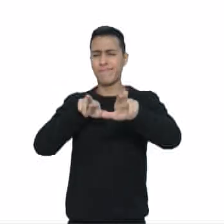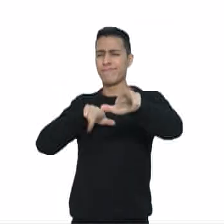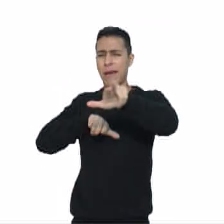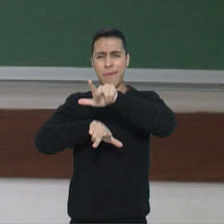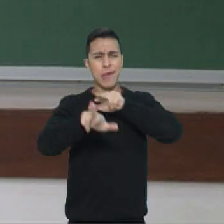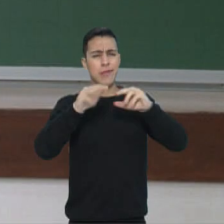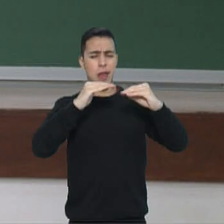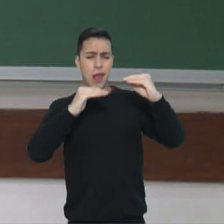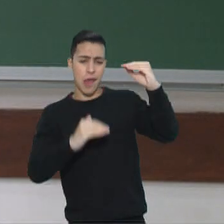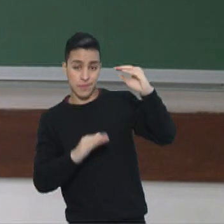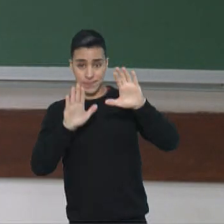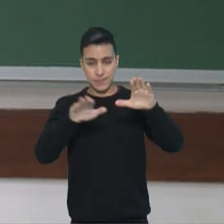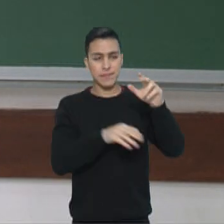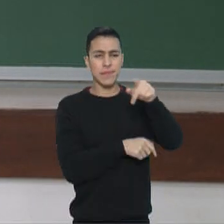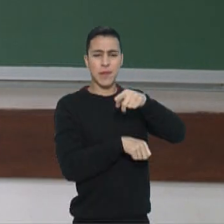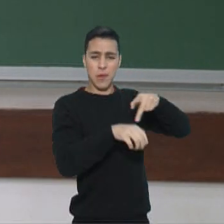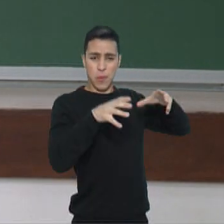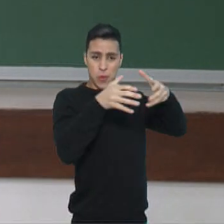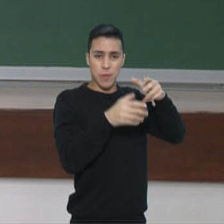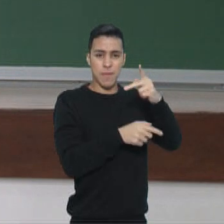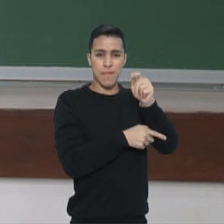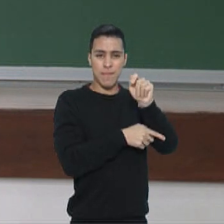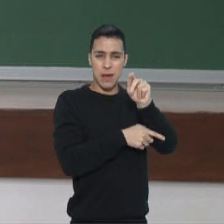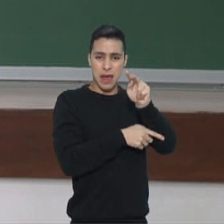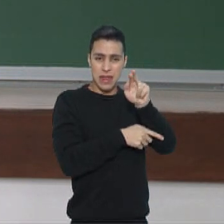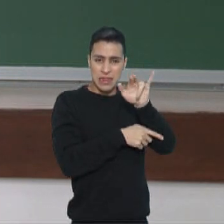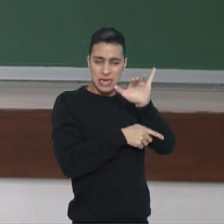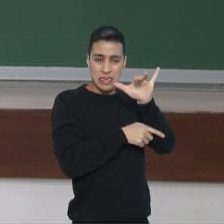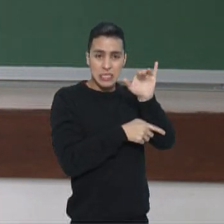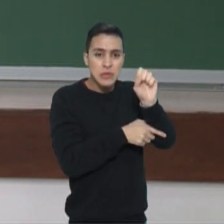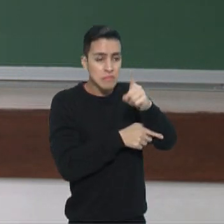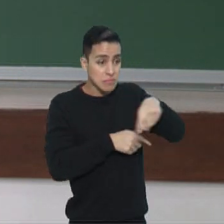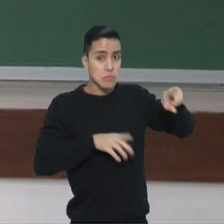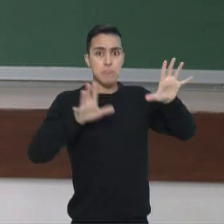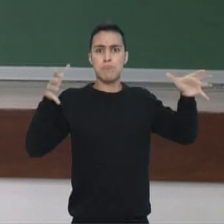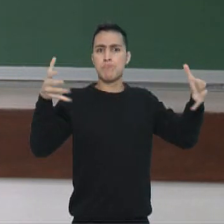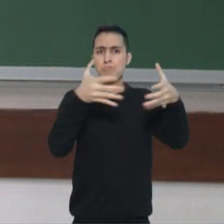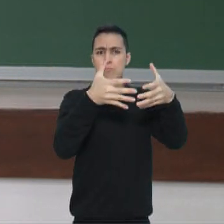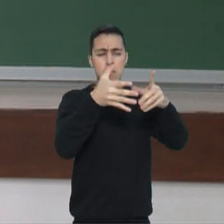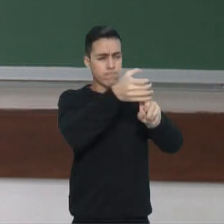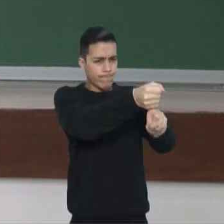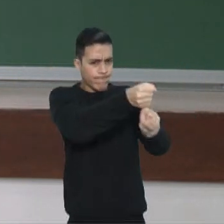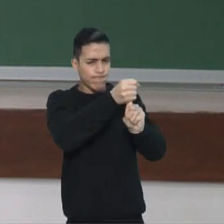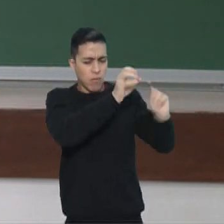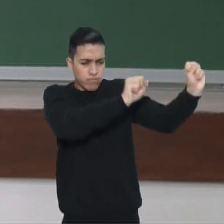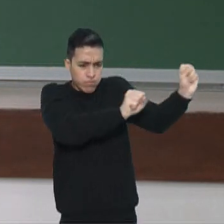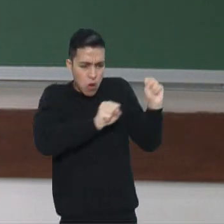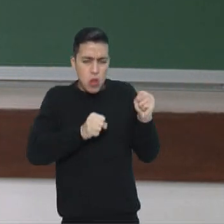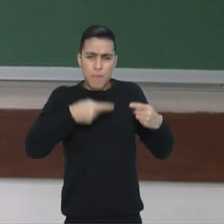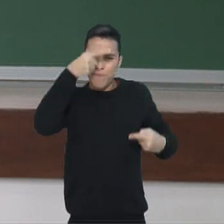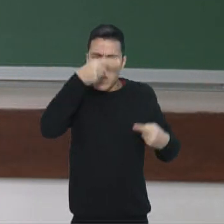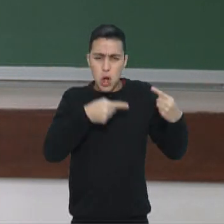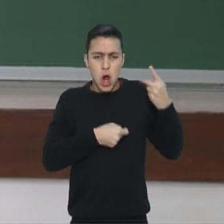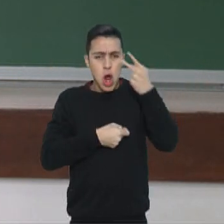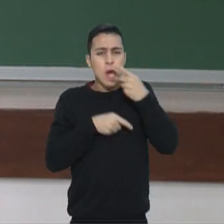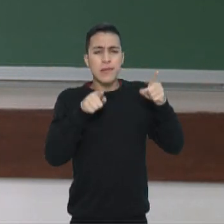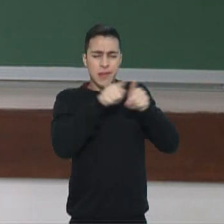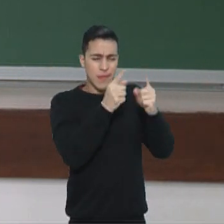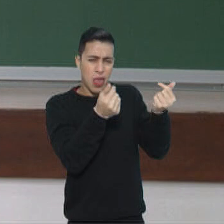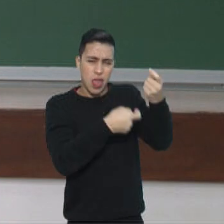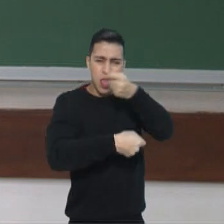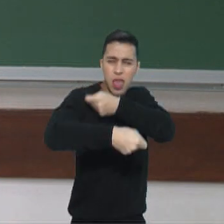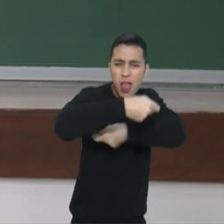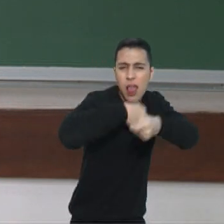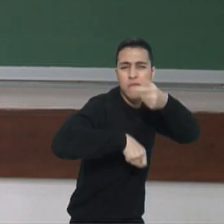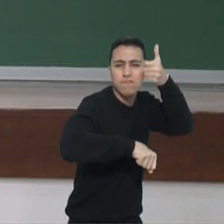patrícios, então, pessoal, era aquela classe social mais alta que detinha o poder político também e o poder financeiro em Roma